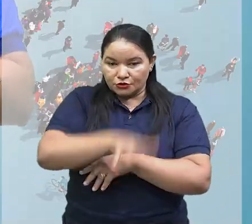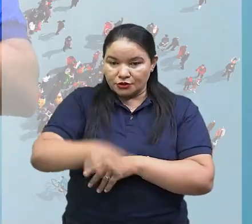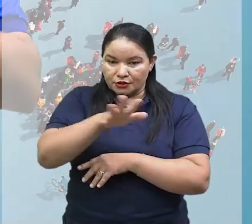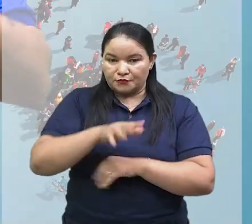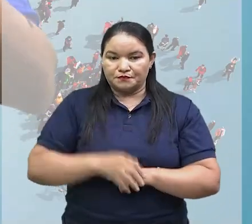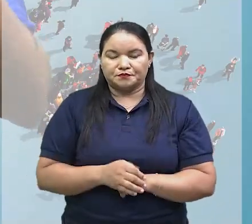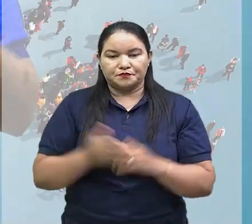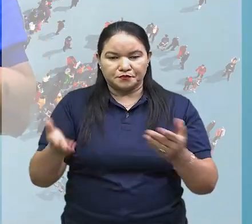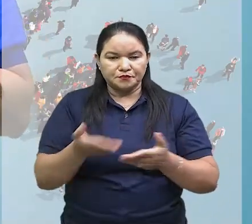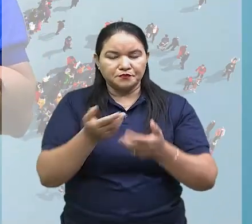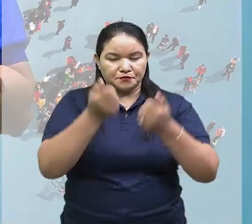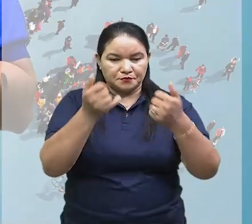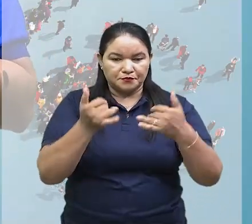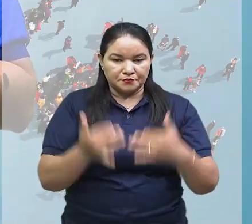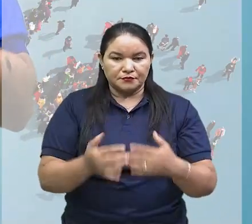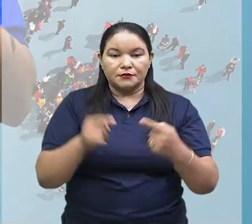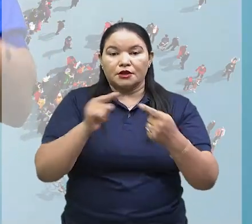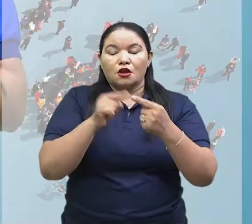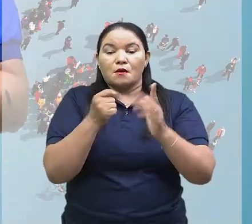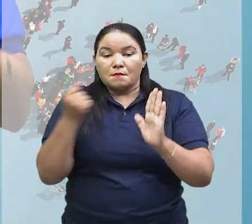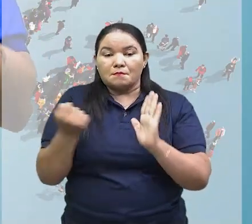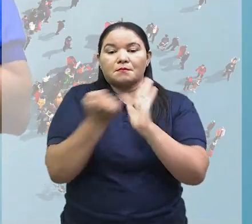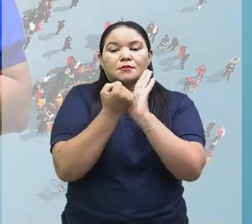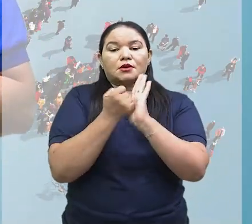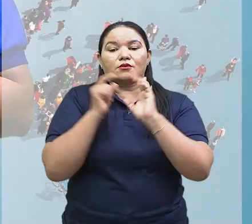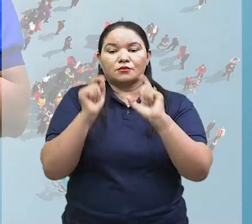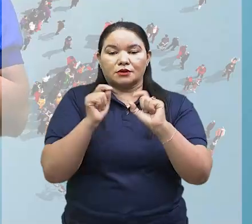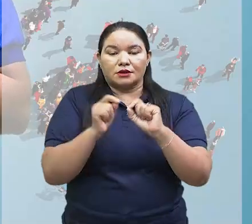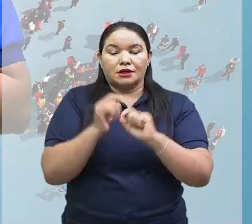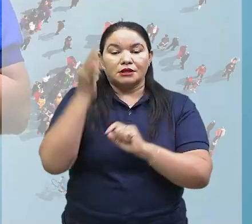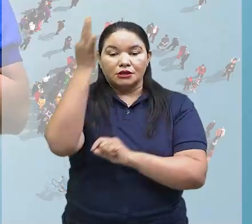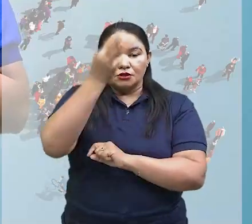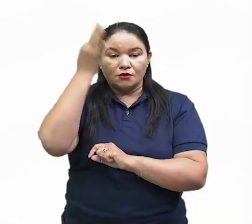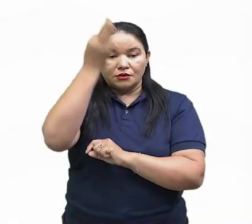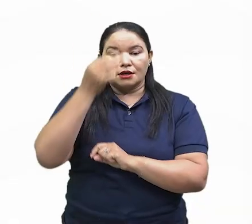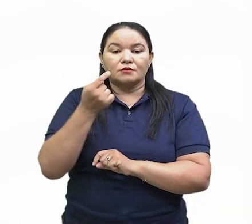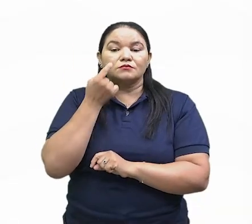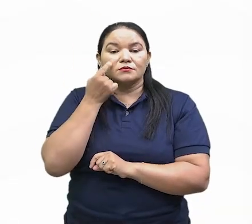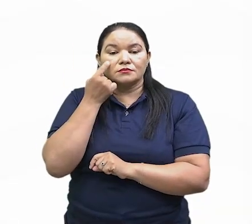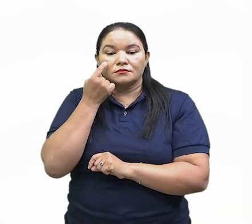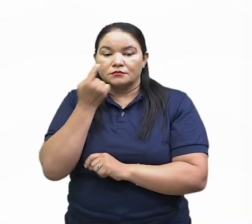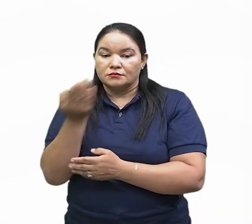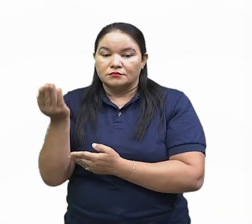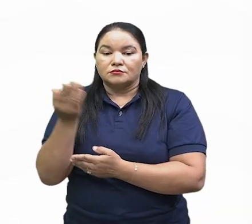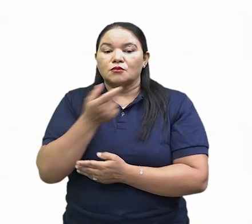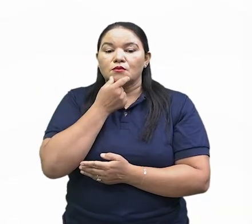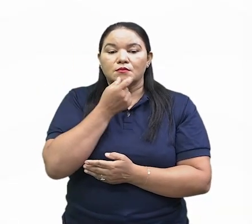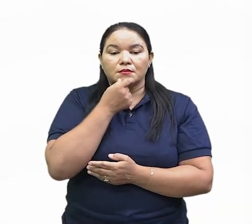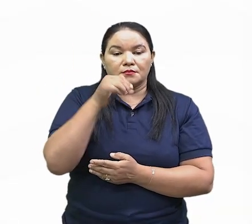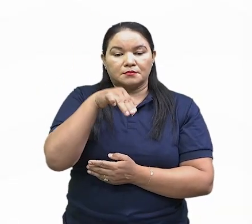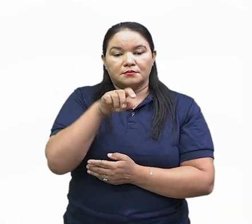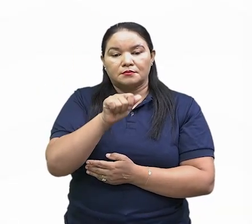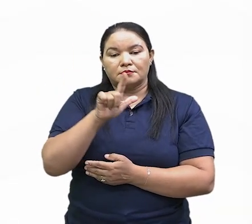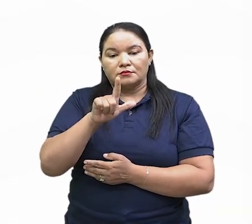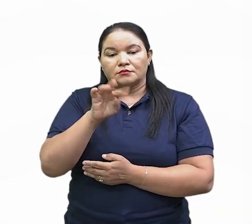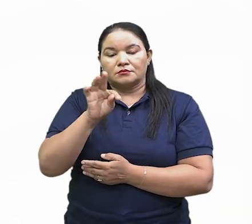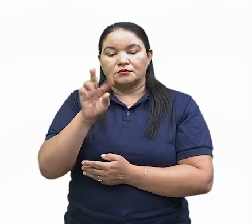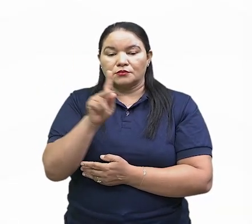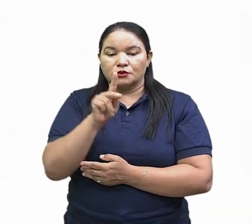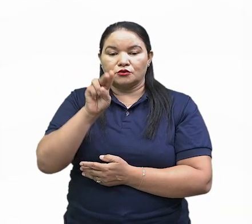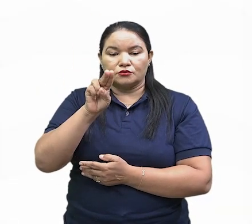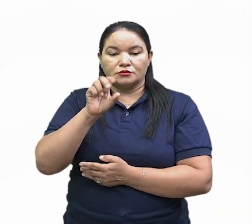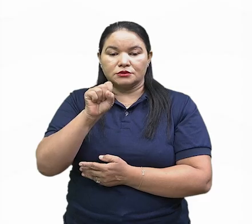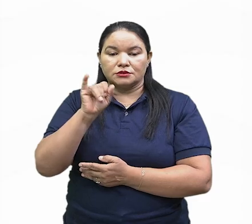uma delas, onde inicia todo esse marco, vai ser a teoria malthusiana. Olha só, a teoria malthusiana, gente,